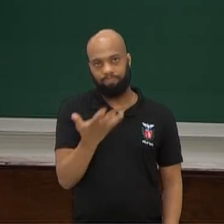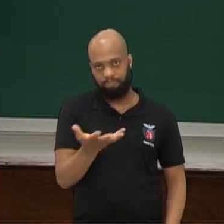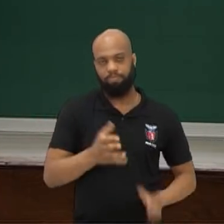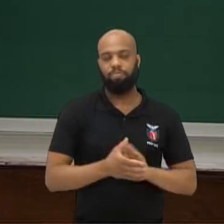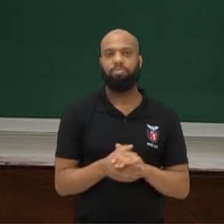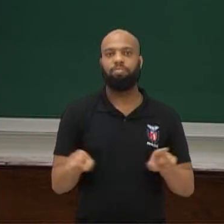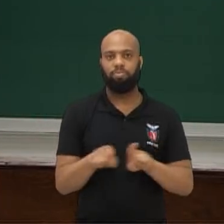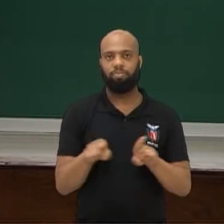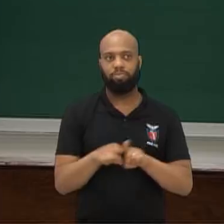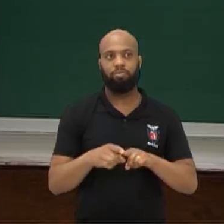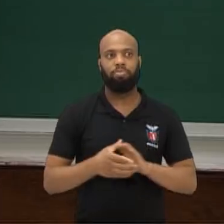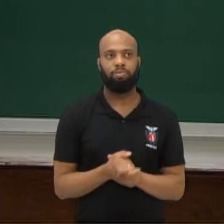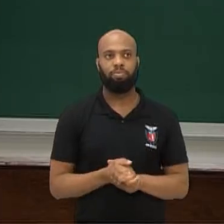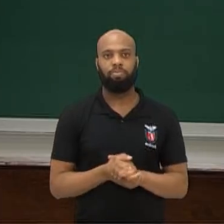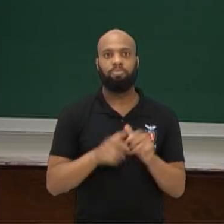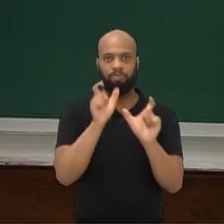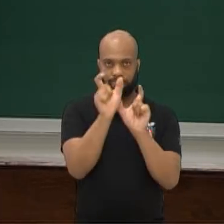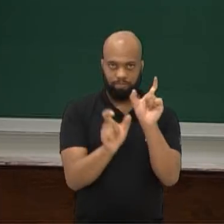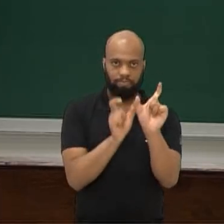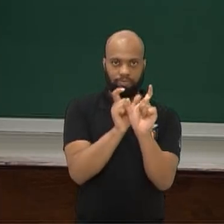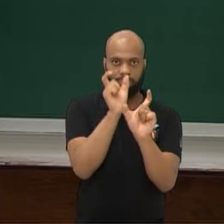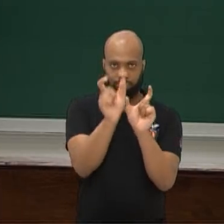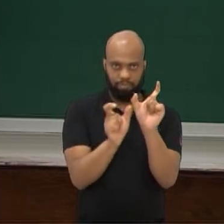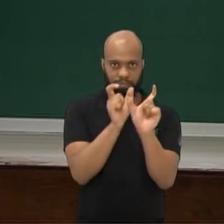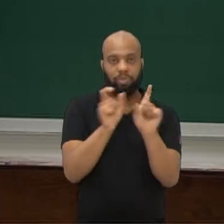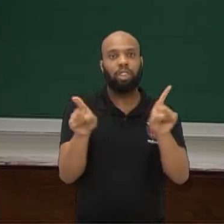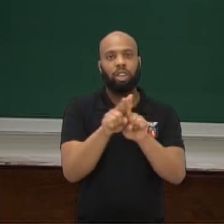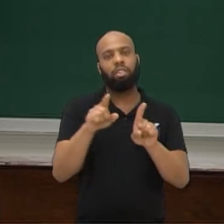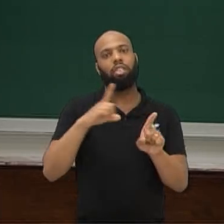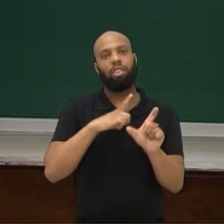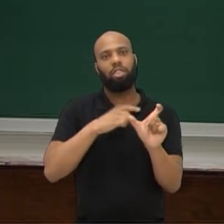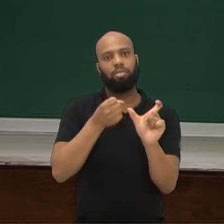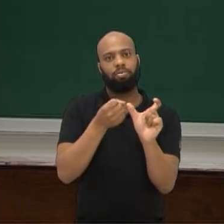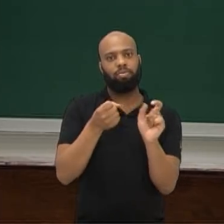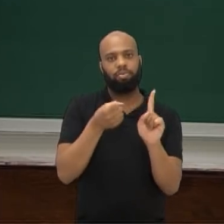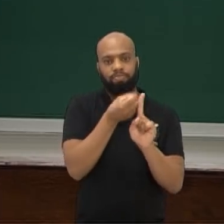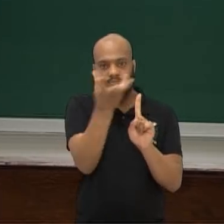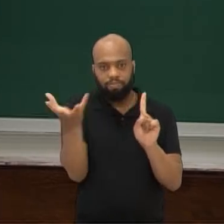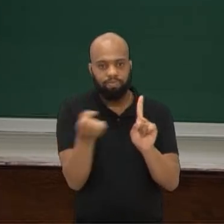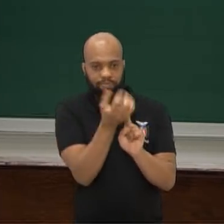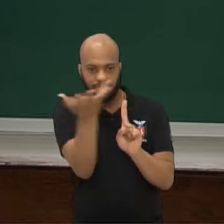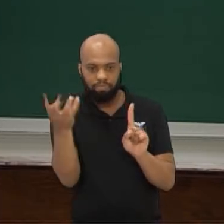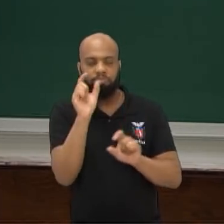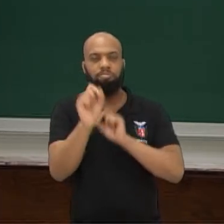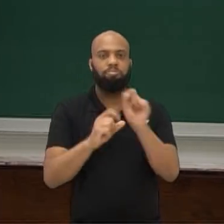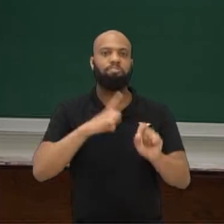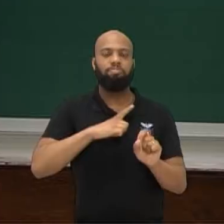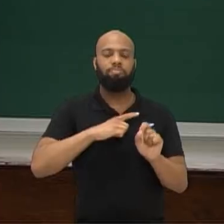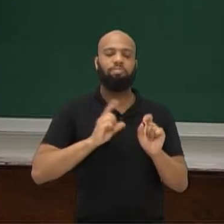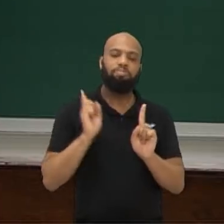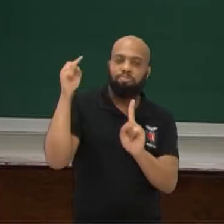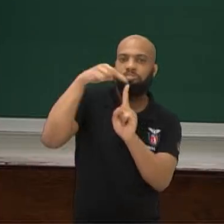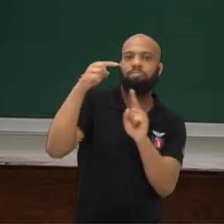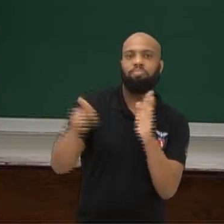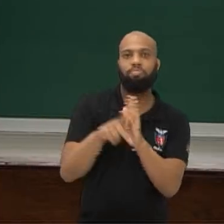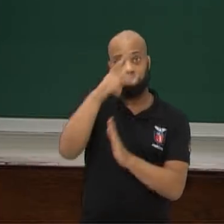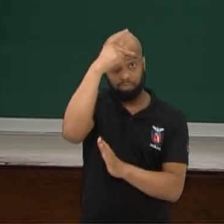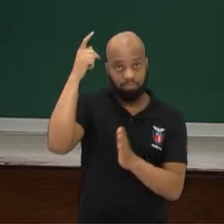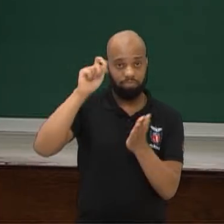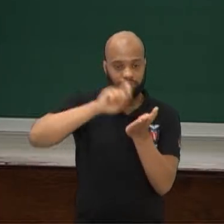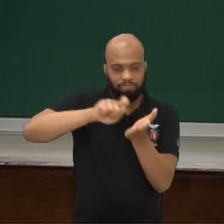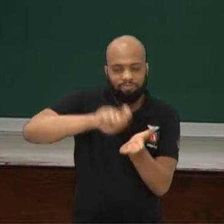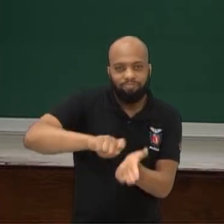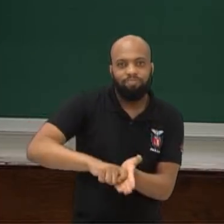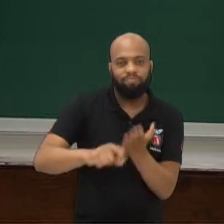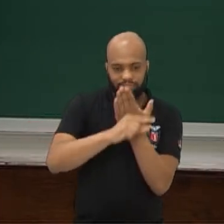linguagem não verbal, para que o leitor consiga decifrar, decodificar e compreender ali qual foi a intencionalidade do autor da